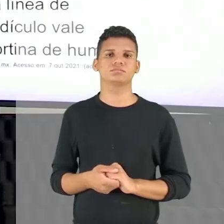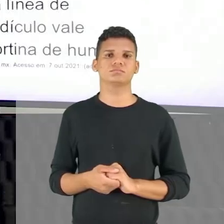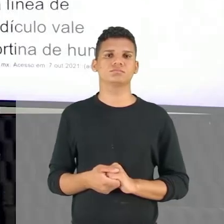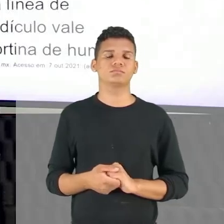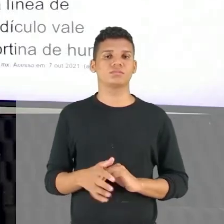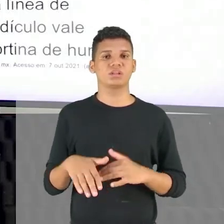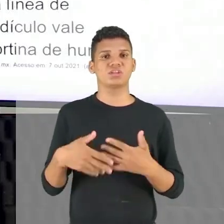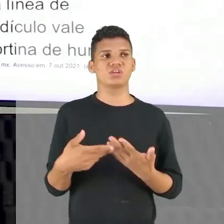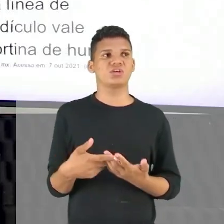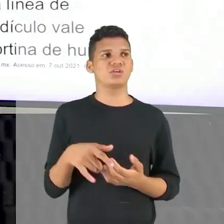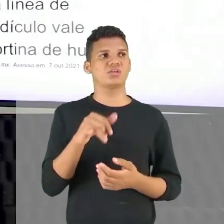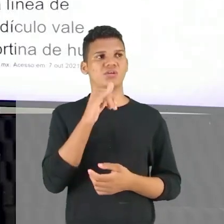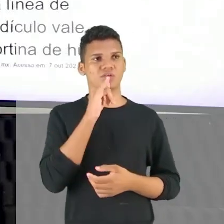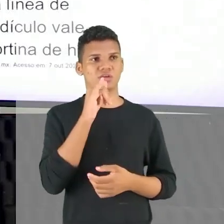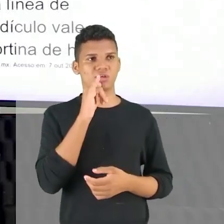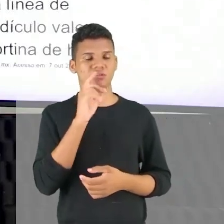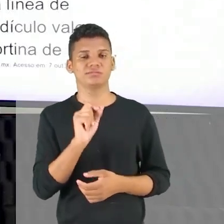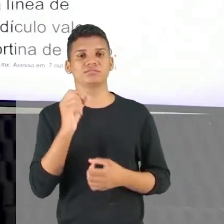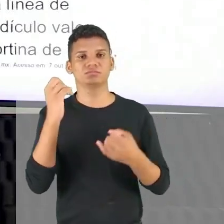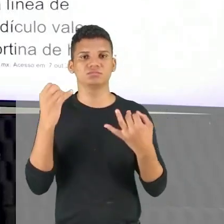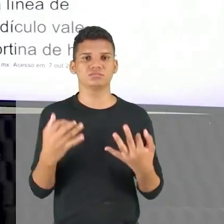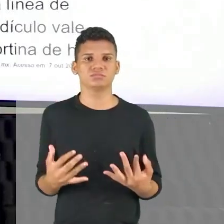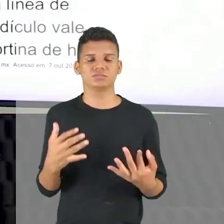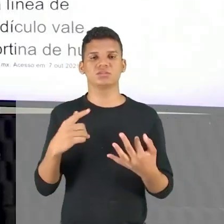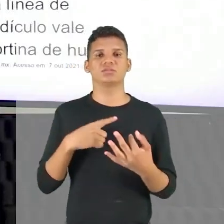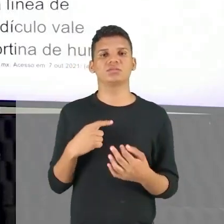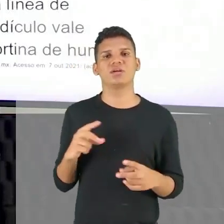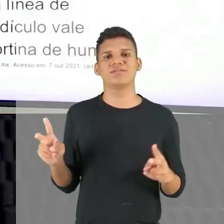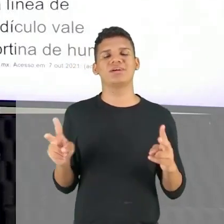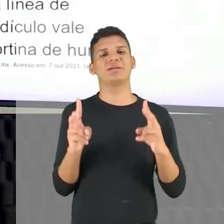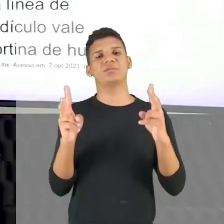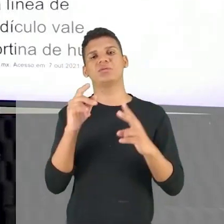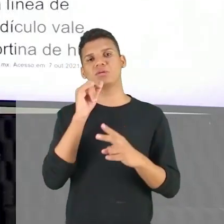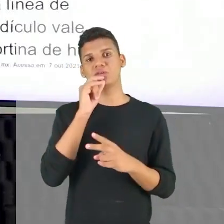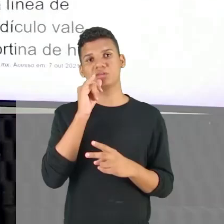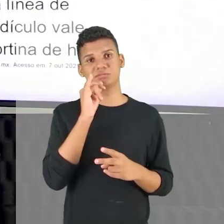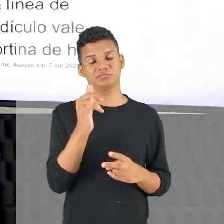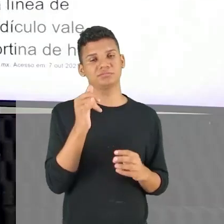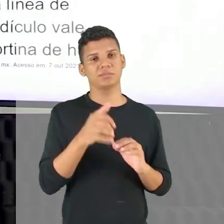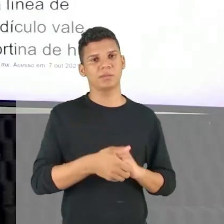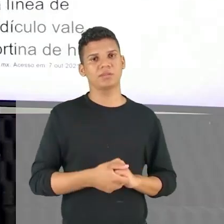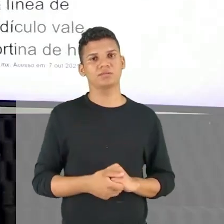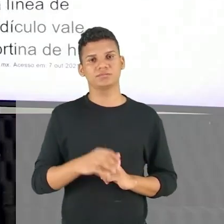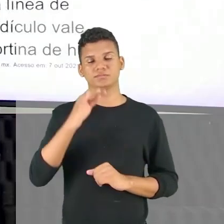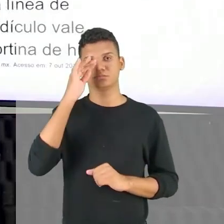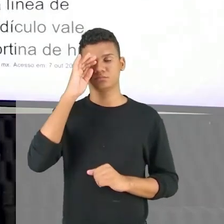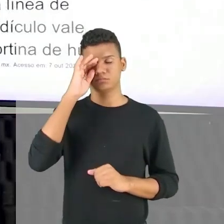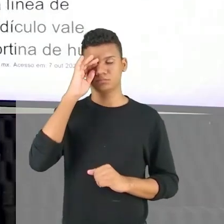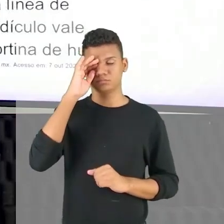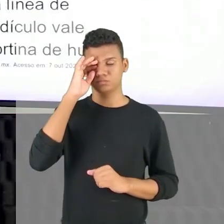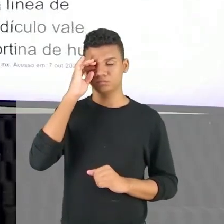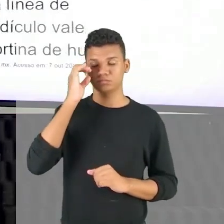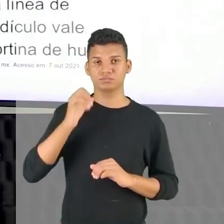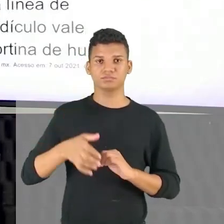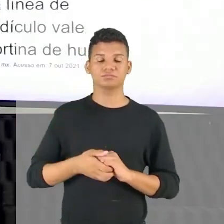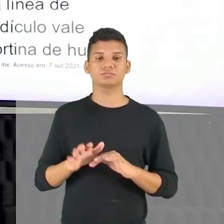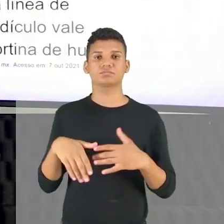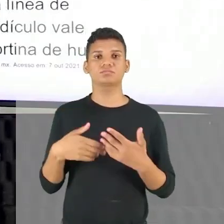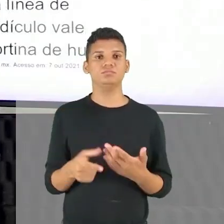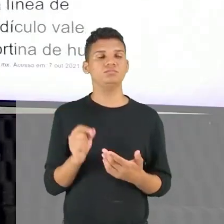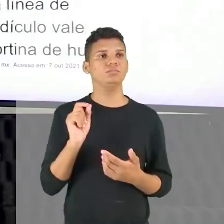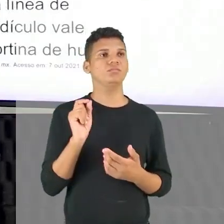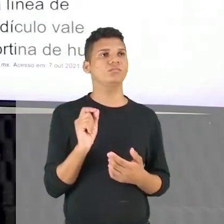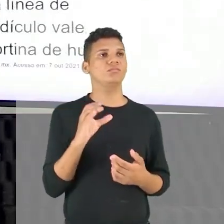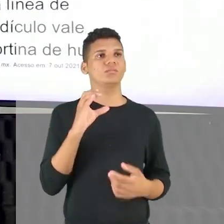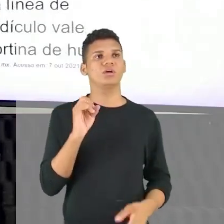o ridículo, a ridicularização, vale a pena se com isso, né, se consegue uma cortina de